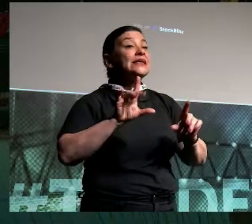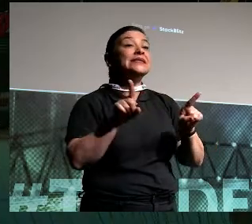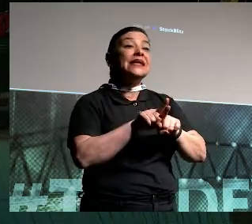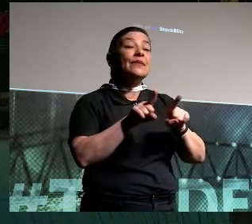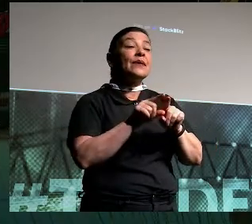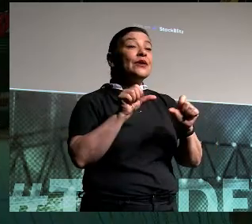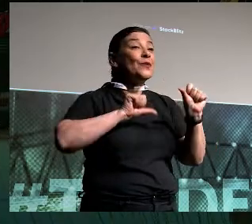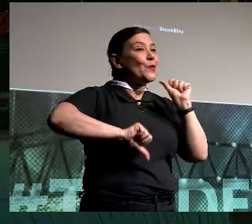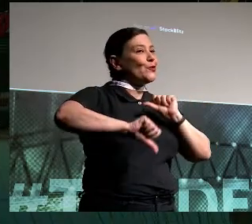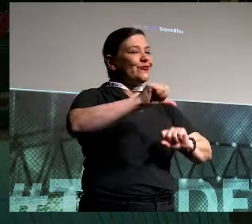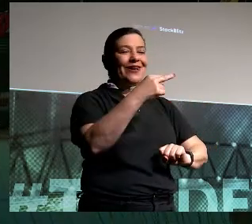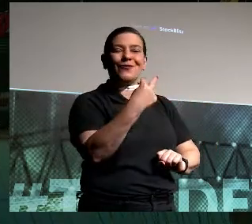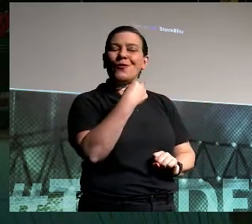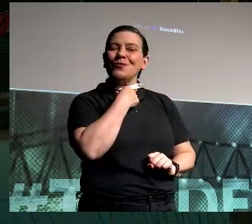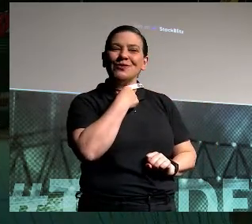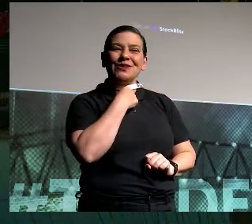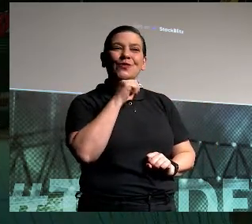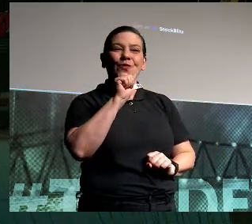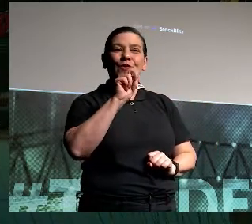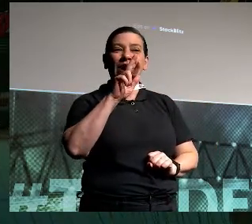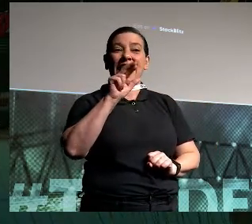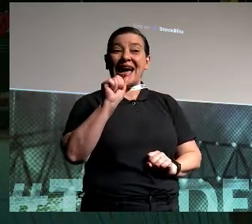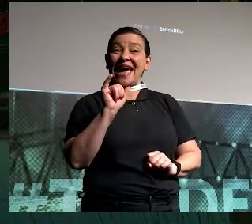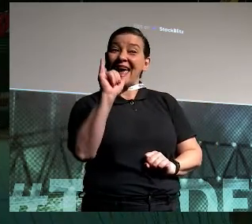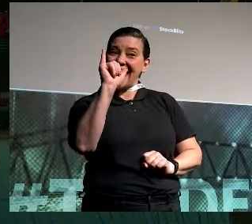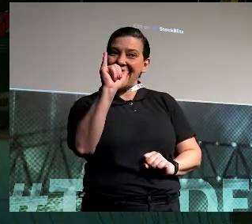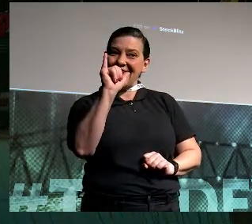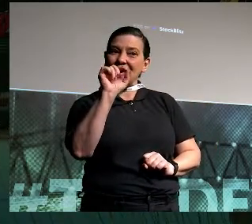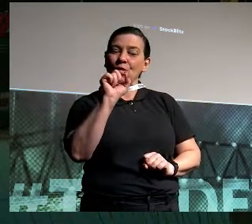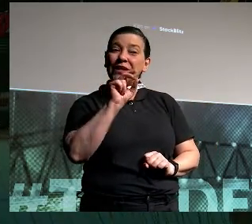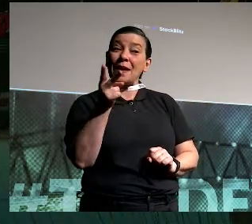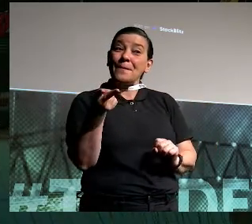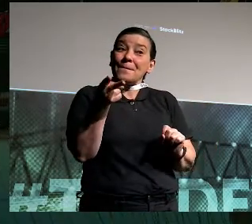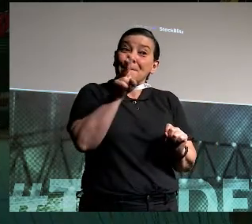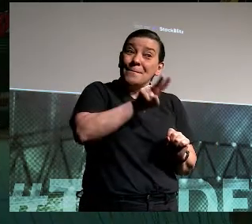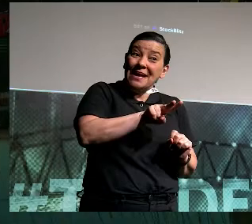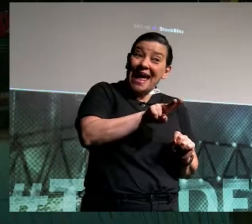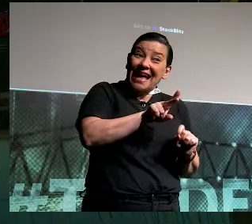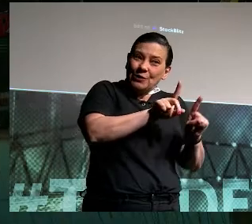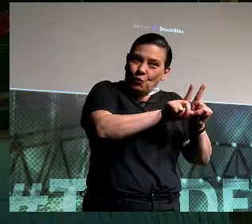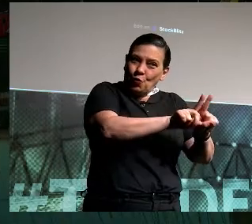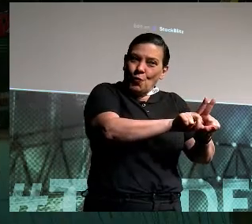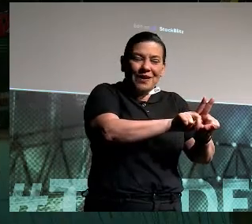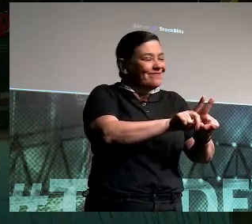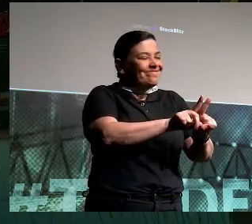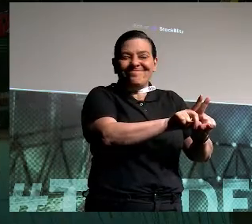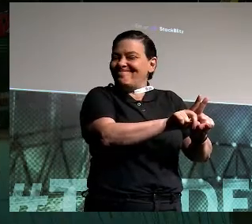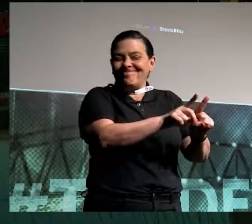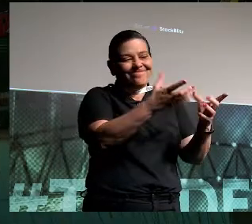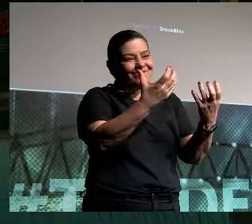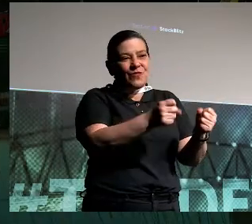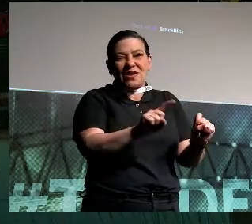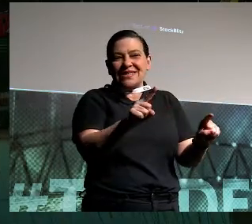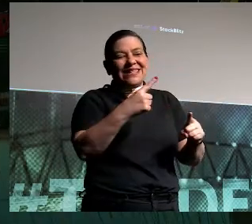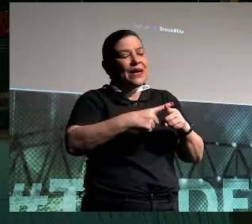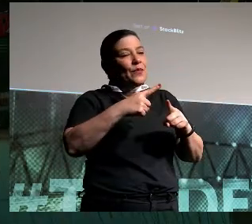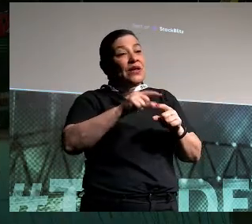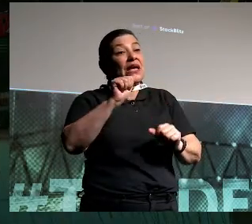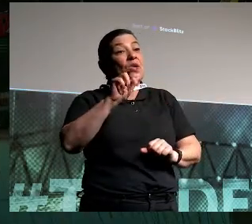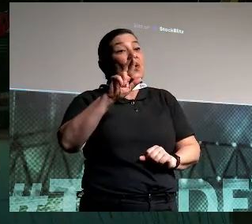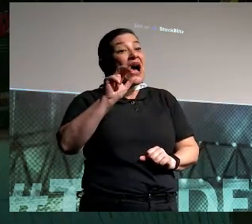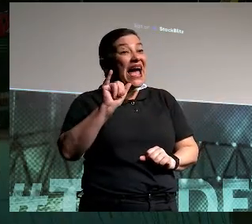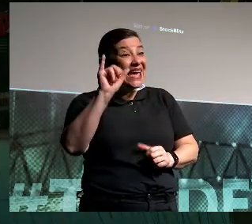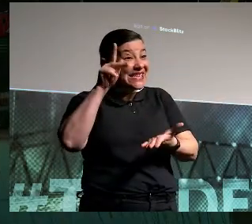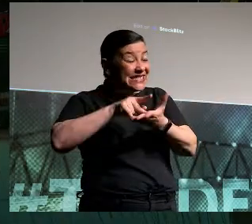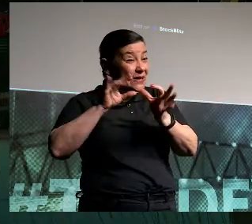não consigo fazer, eu não consigo passar esse array para a minha tupla. Por quê? Porque o array não dá a garantia